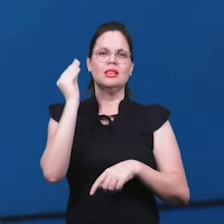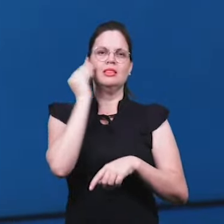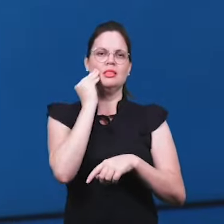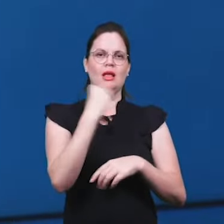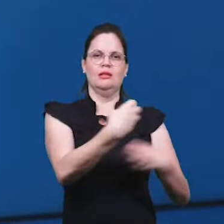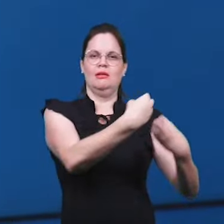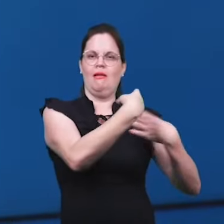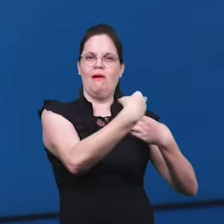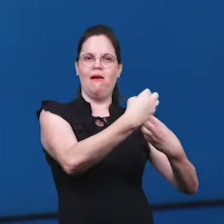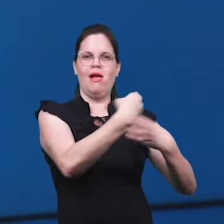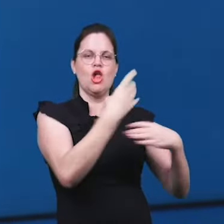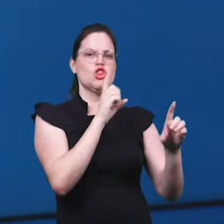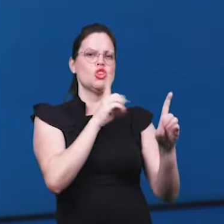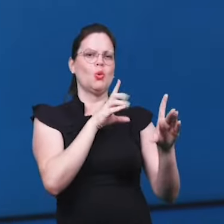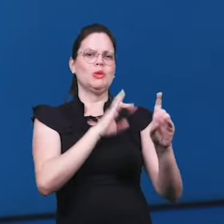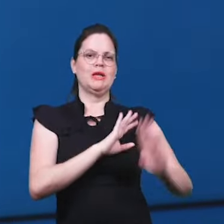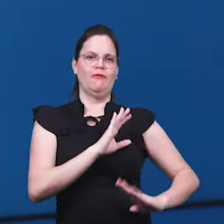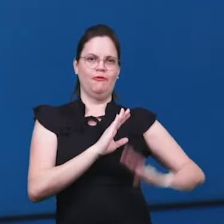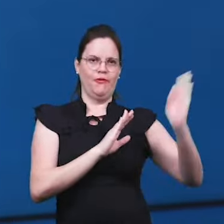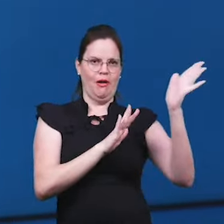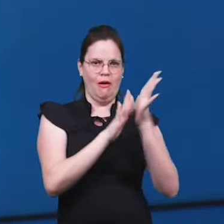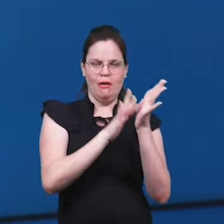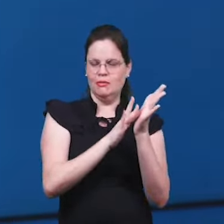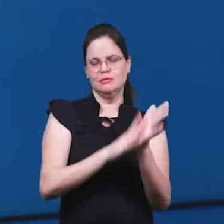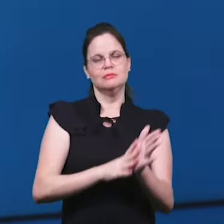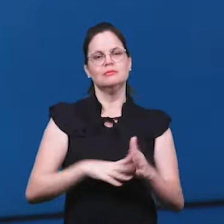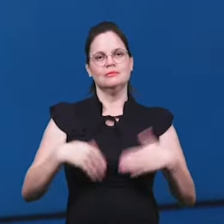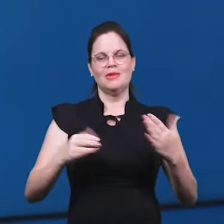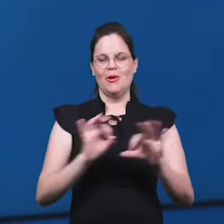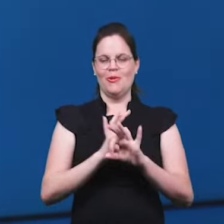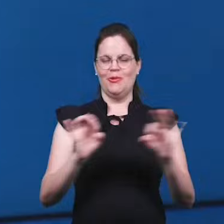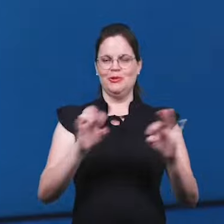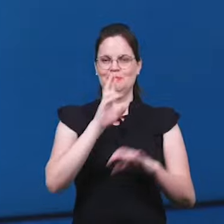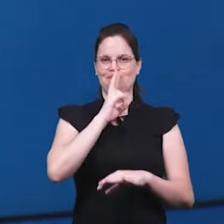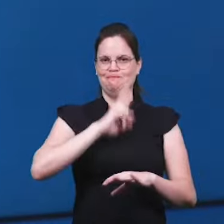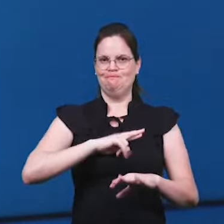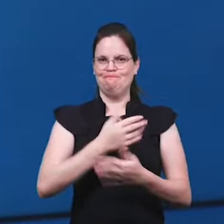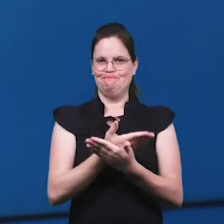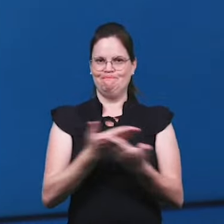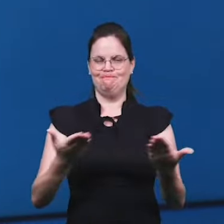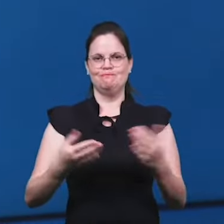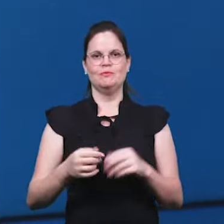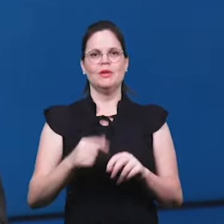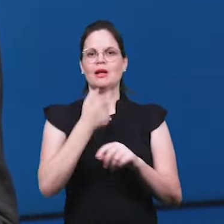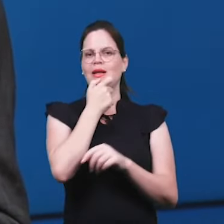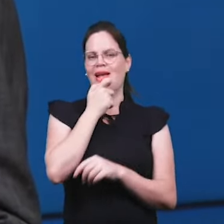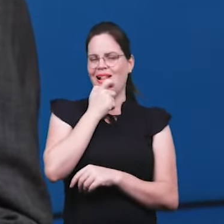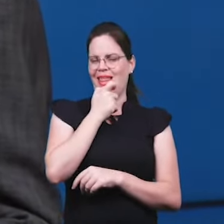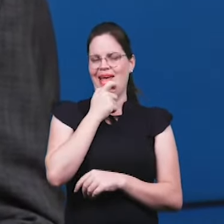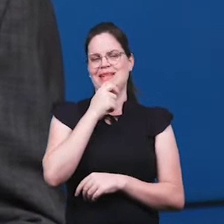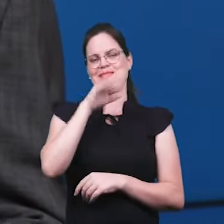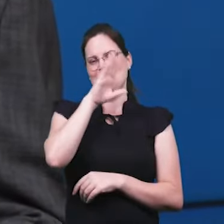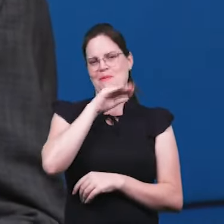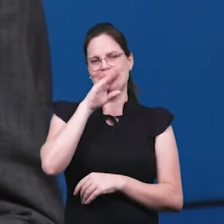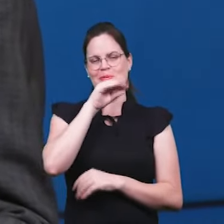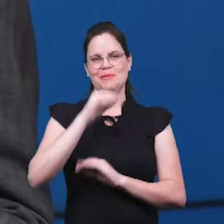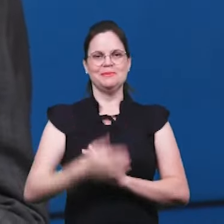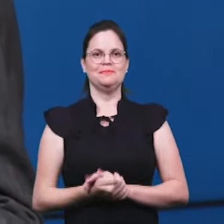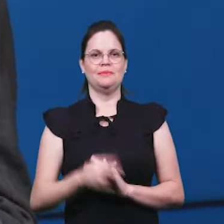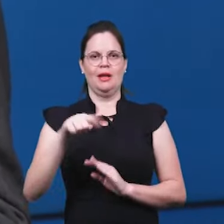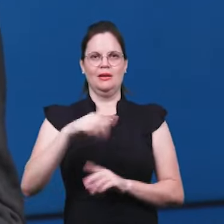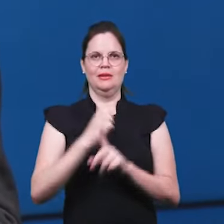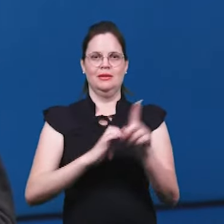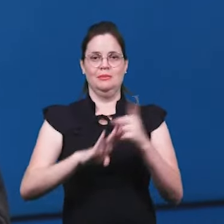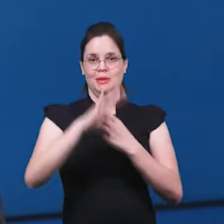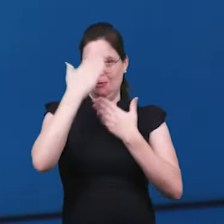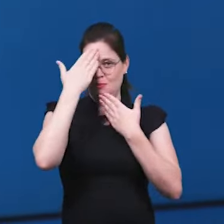falsas doutrinas, né, para dentro da igreja. Foi essa a resposta muito bem colocada pela Ana Clara, em língua inglesa, participando conosco